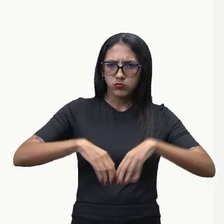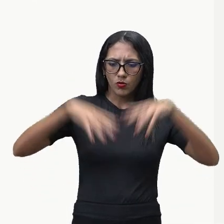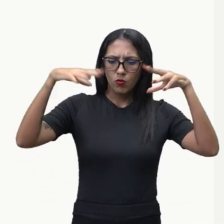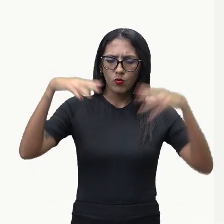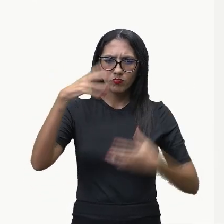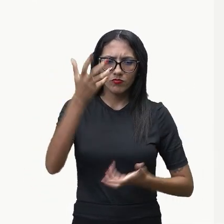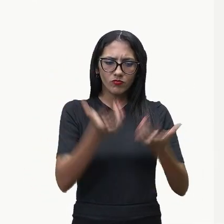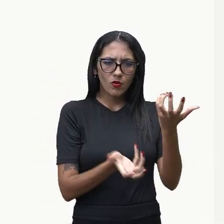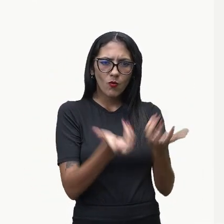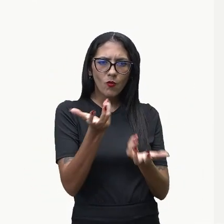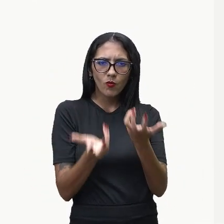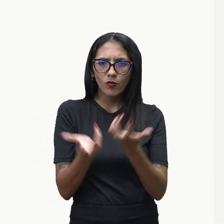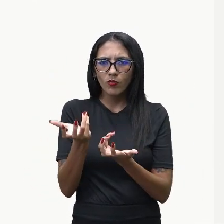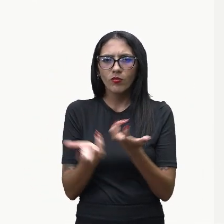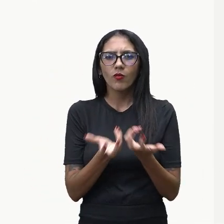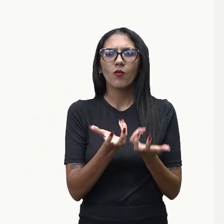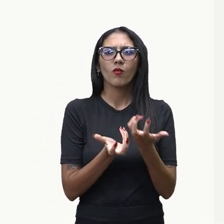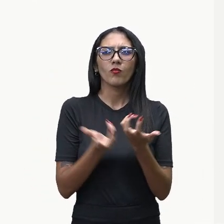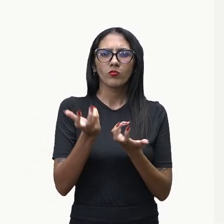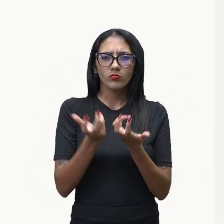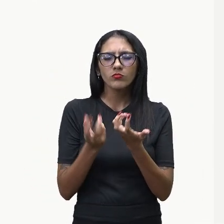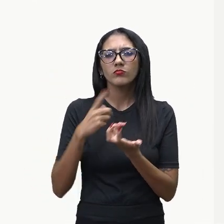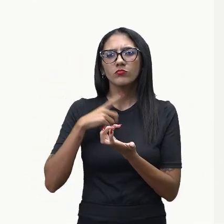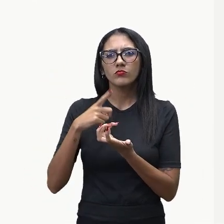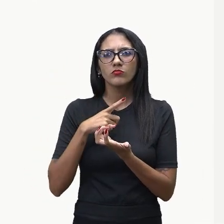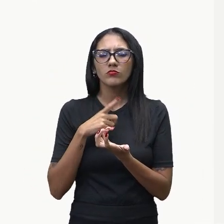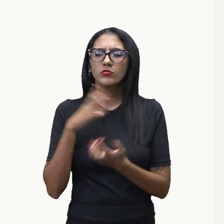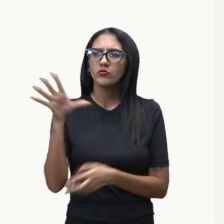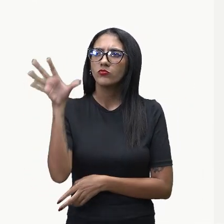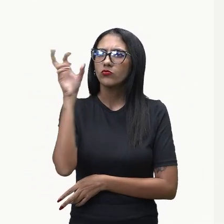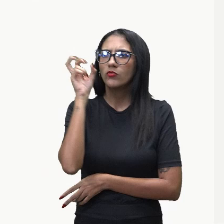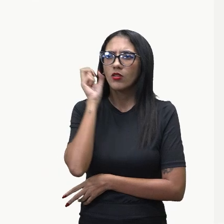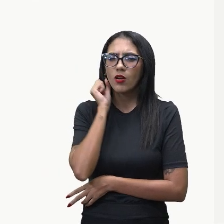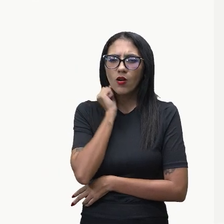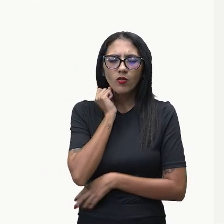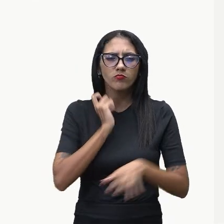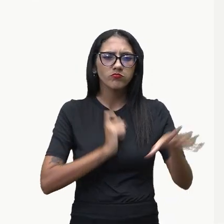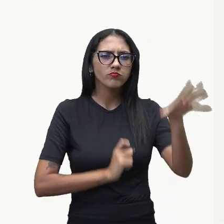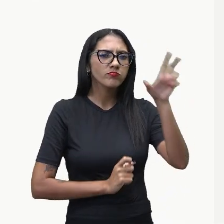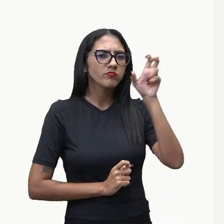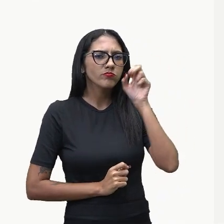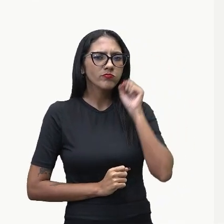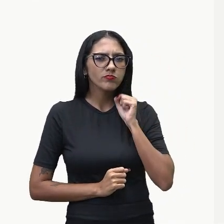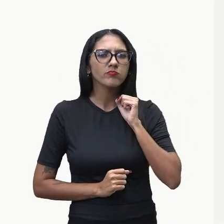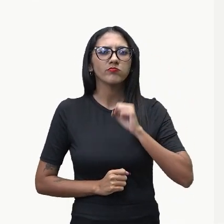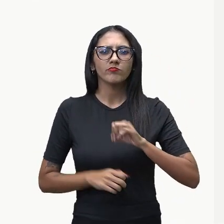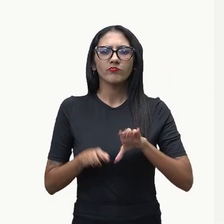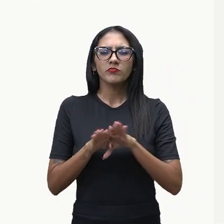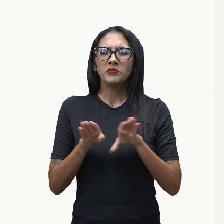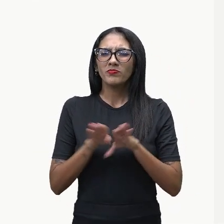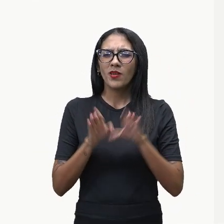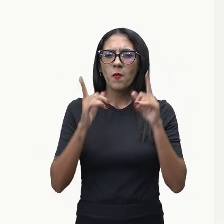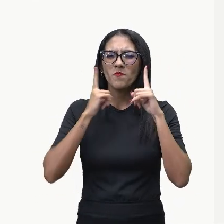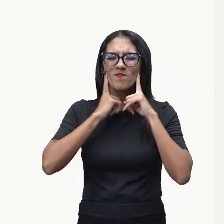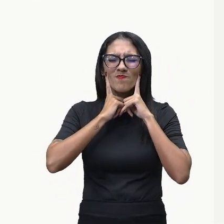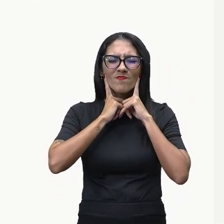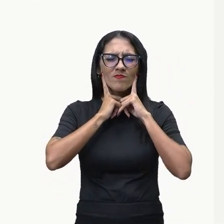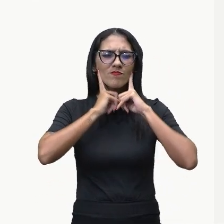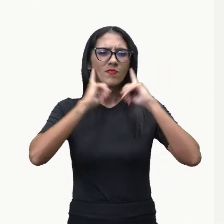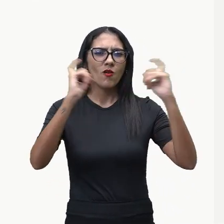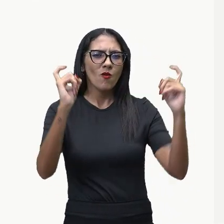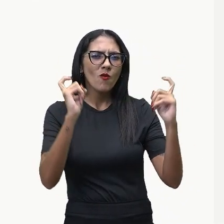queimando, outros com vozes com que o céu feriam, instrumento altíssonos